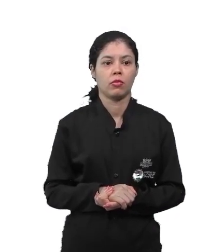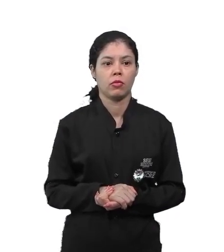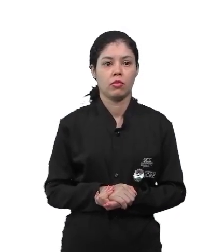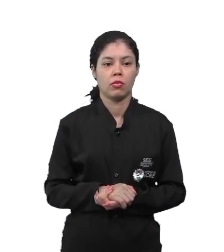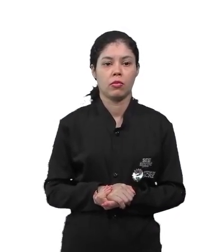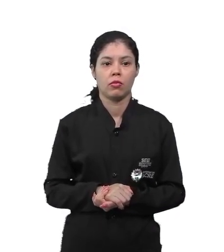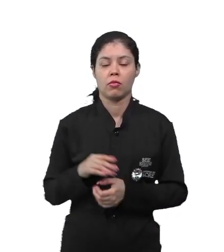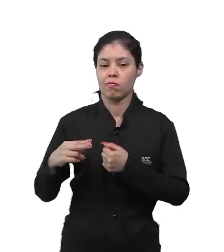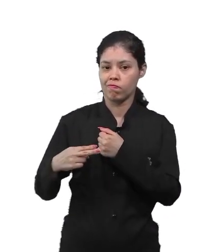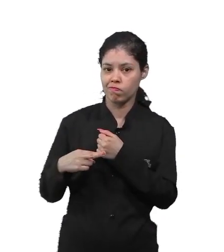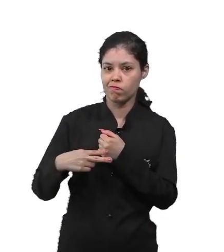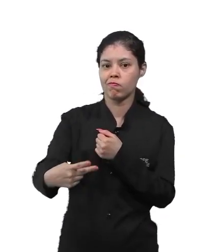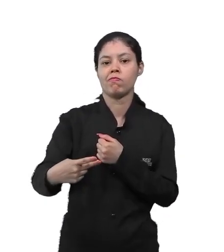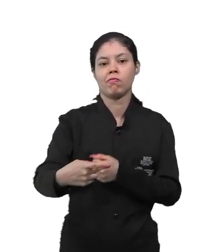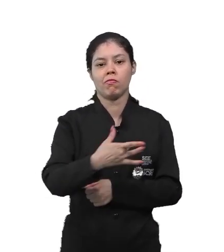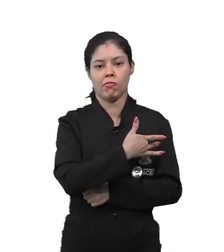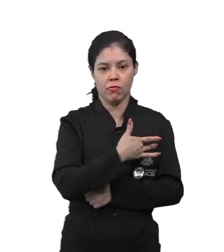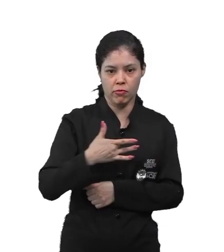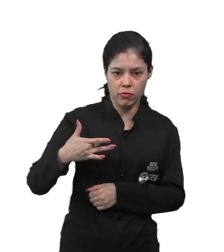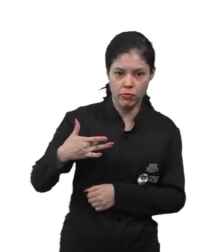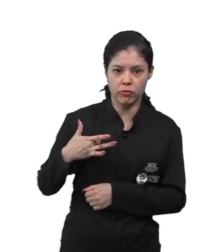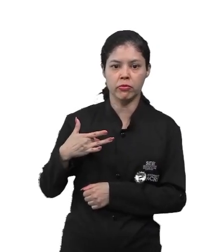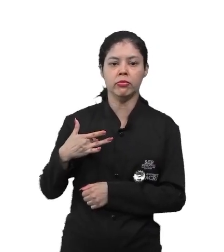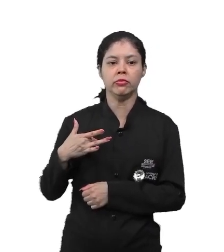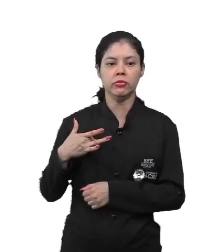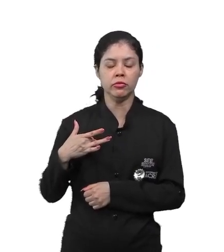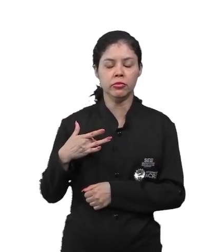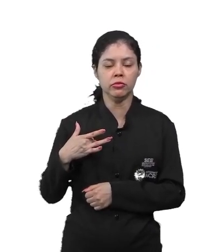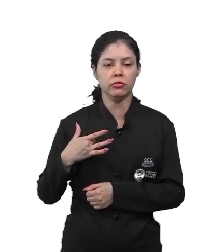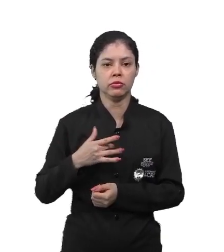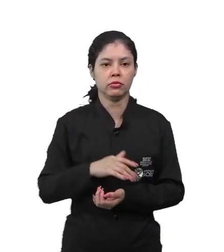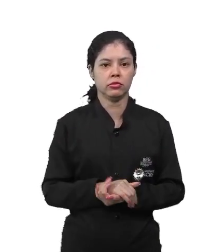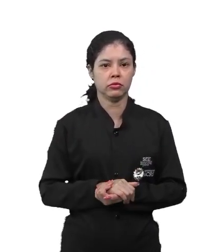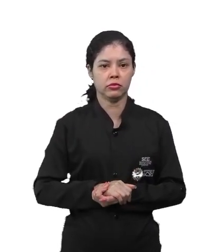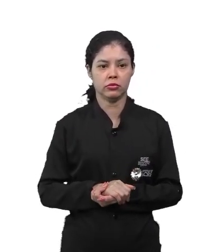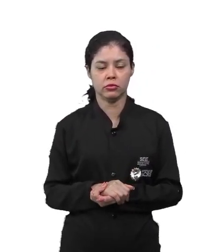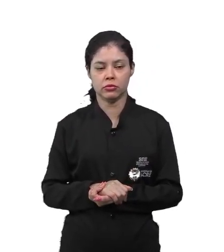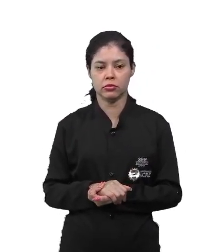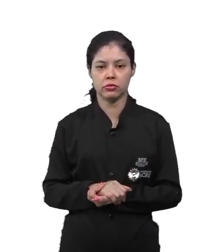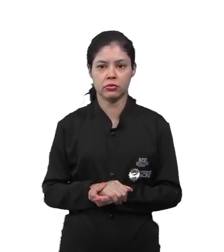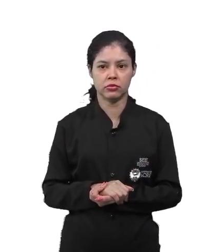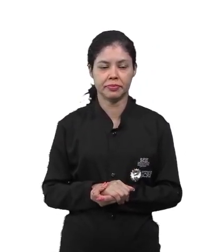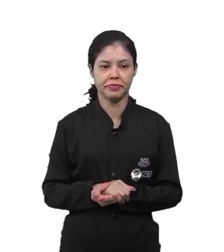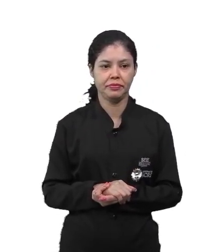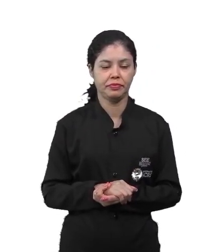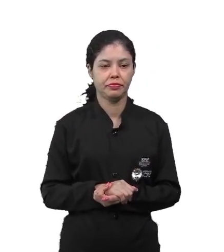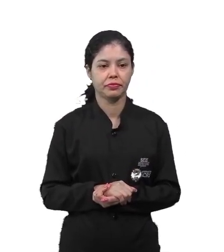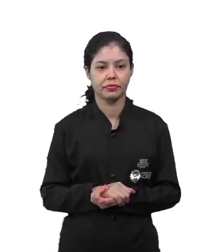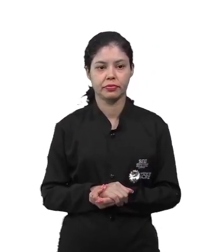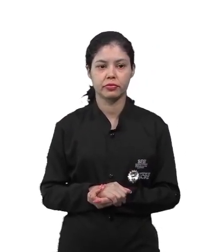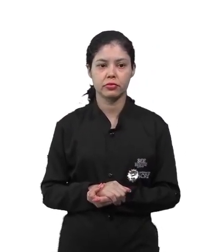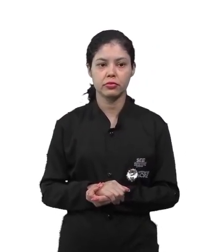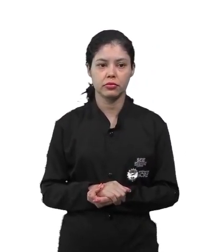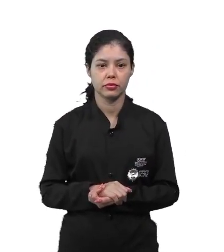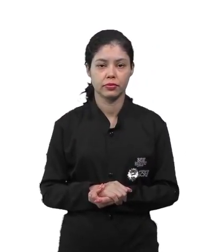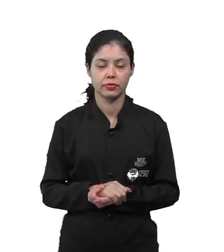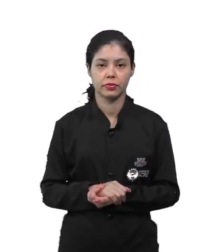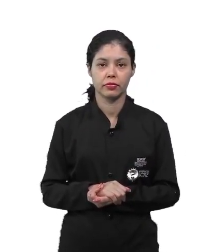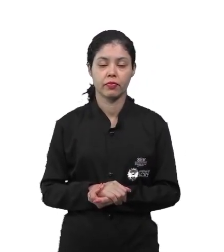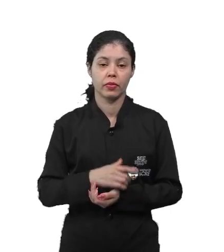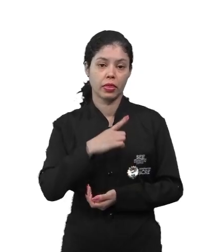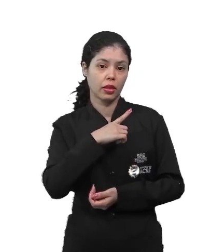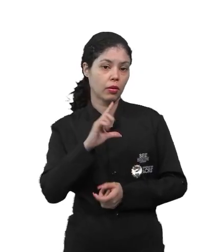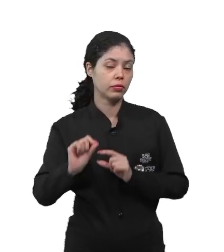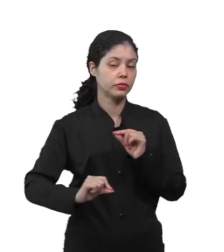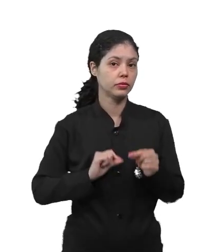Agora, nós temos, na continuação, consequências de saúde. Aí